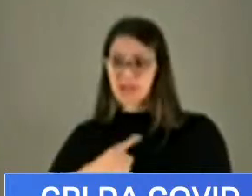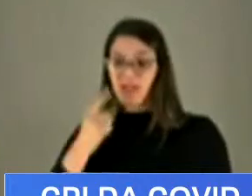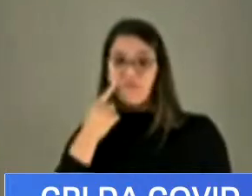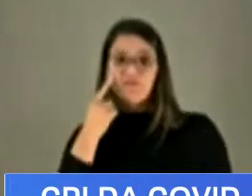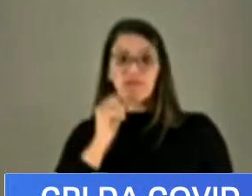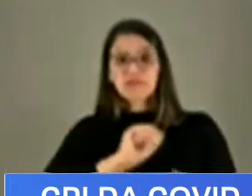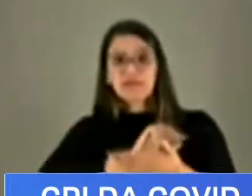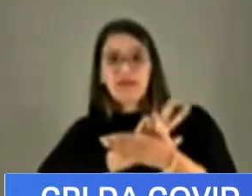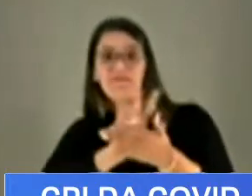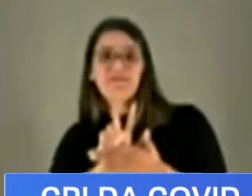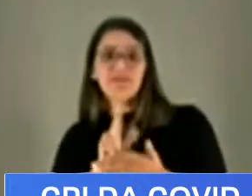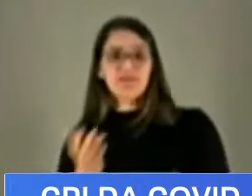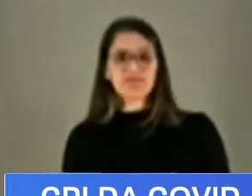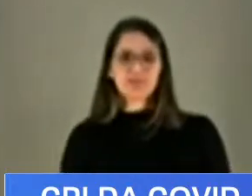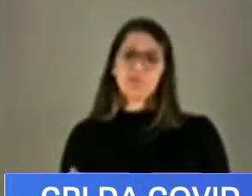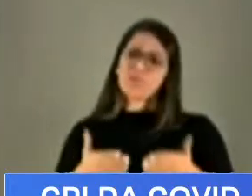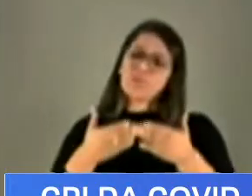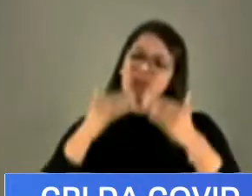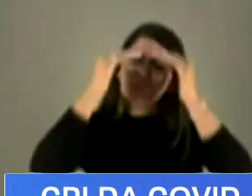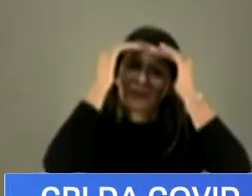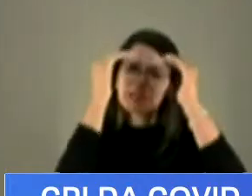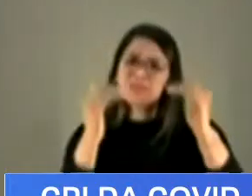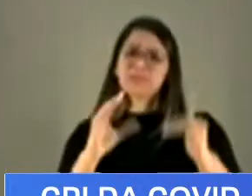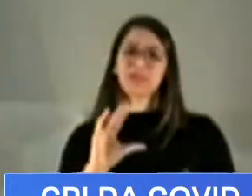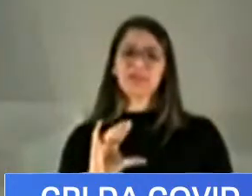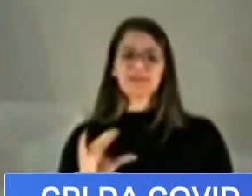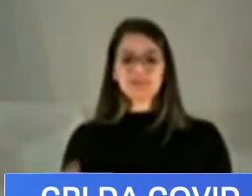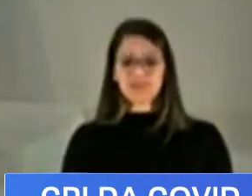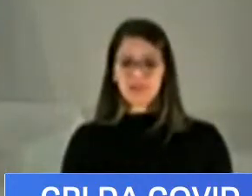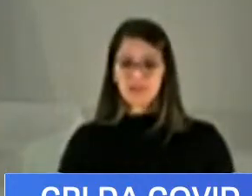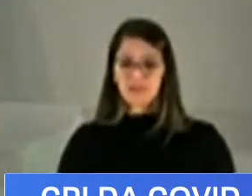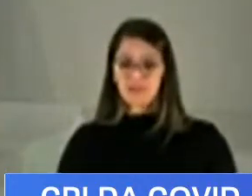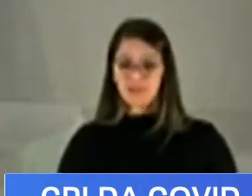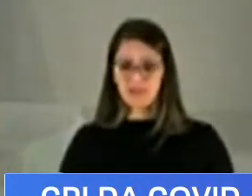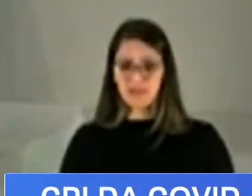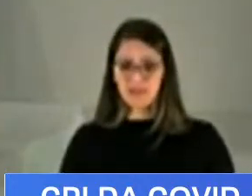Conitec. Perfeito. Por favor, respeita a ciência. Posso... Não, senhora, está faltando.